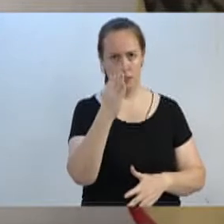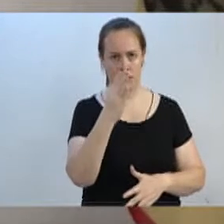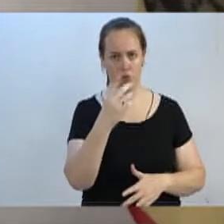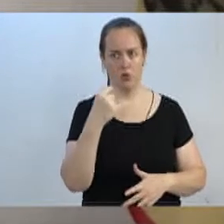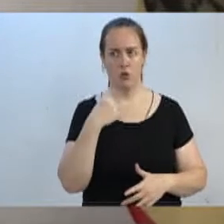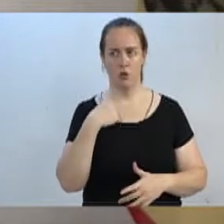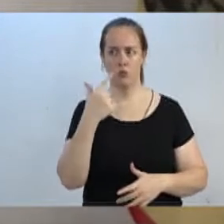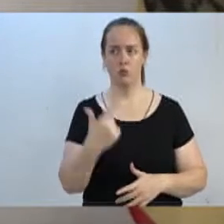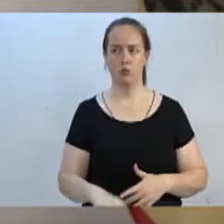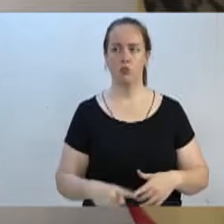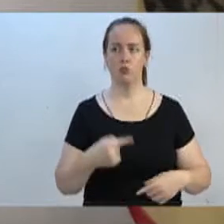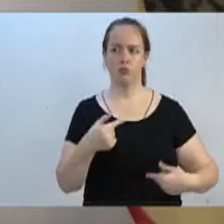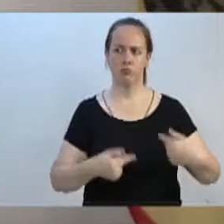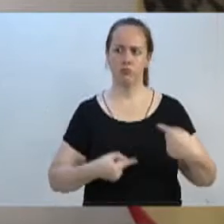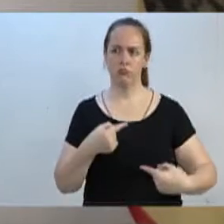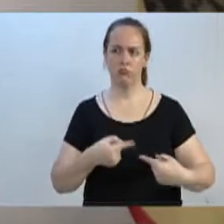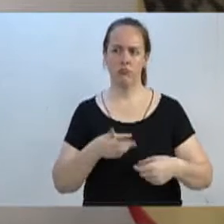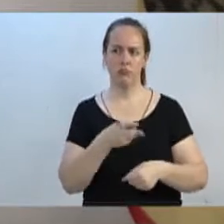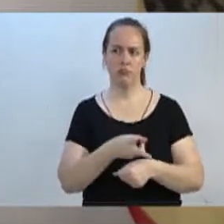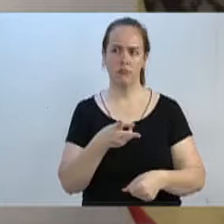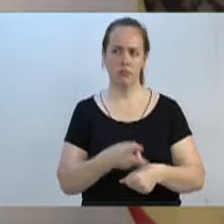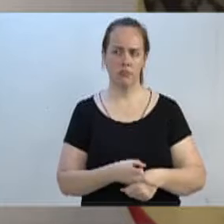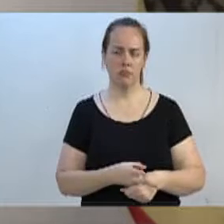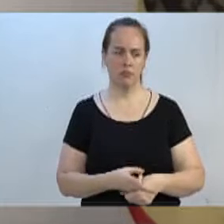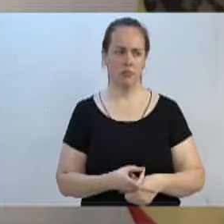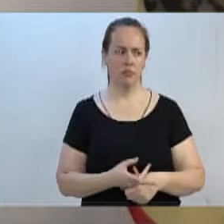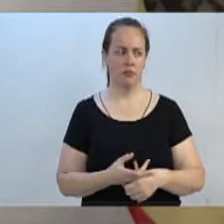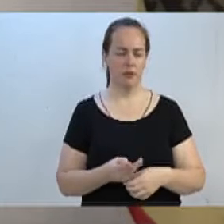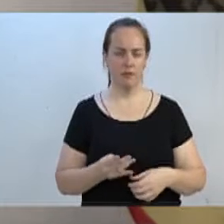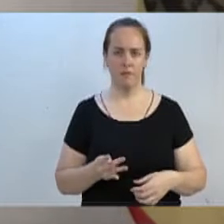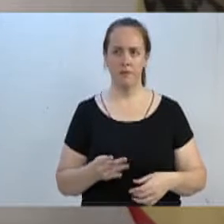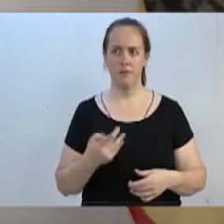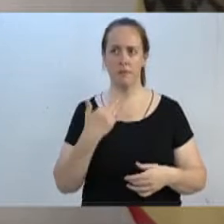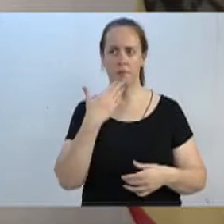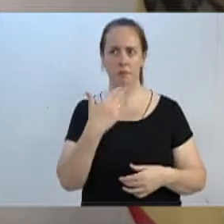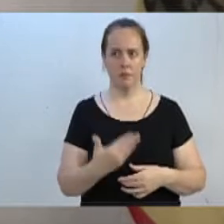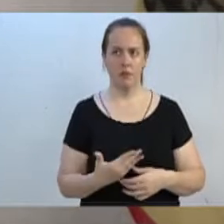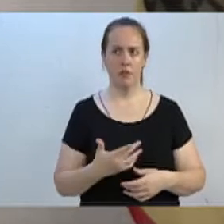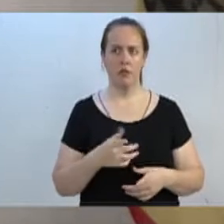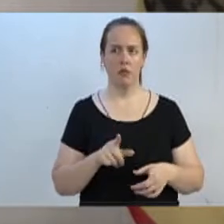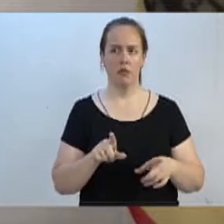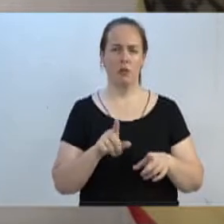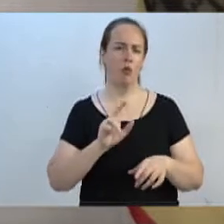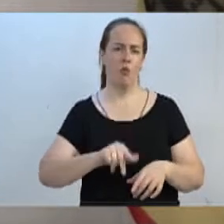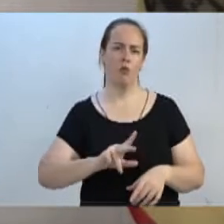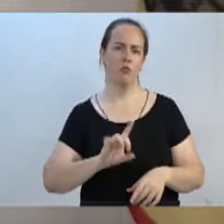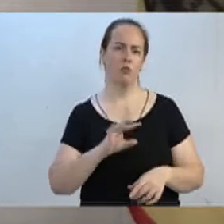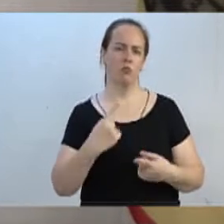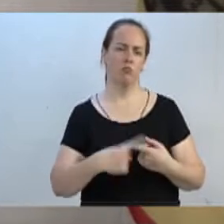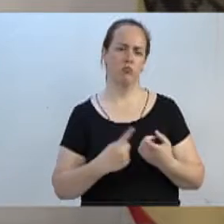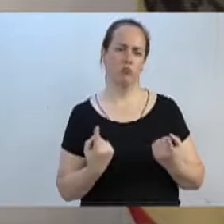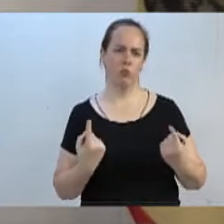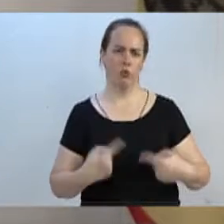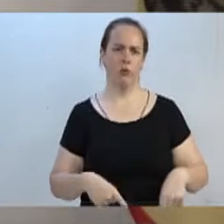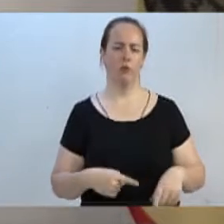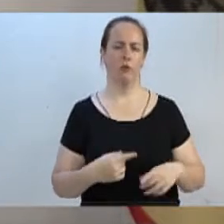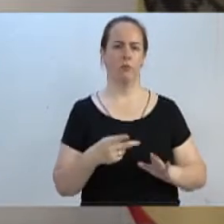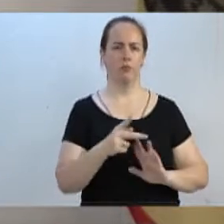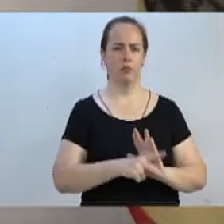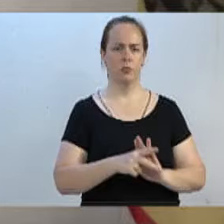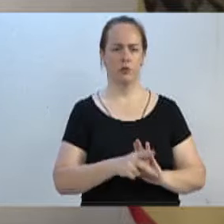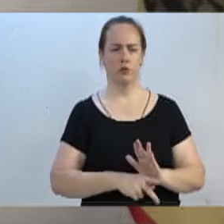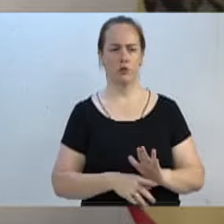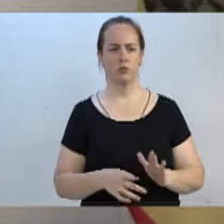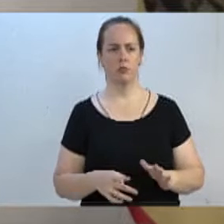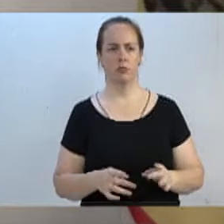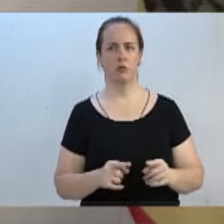volto a debater, vou continuar debatendo, não é uma insatisfação pessoal porque deu parecer contrário aos meus projetos,